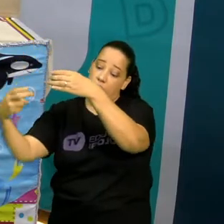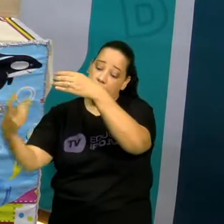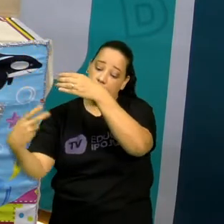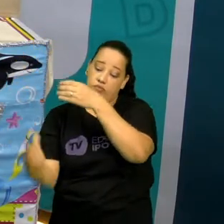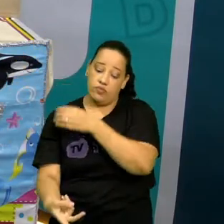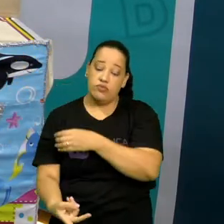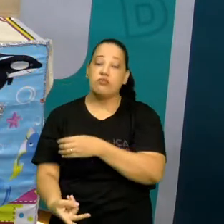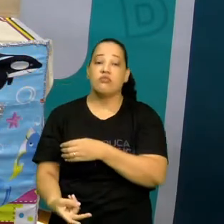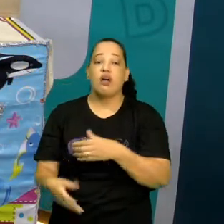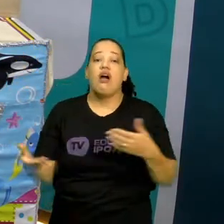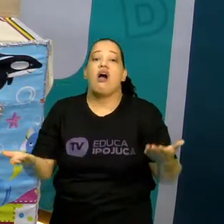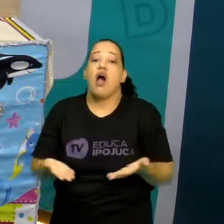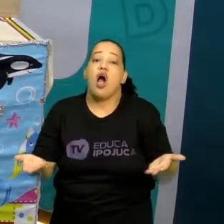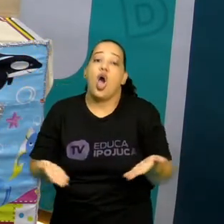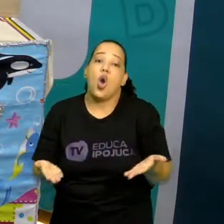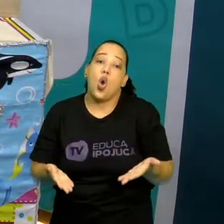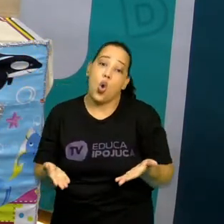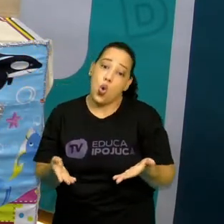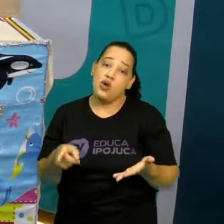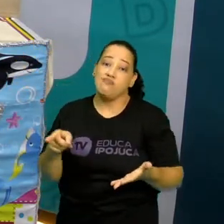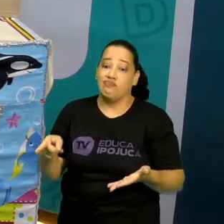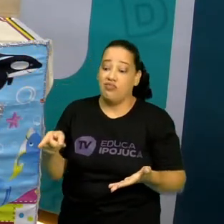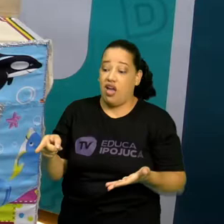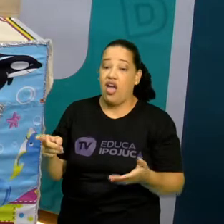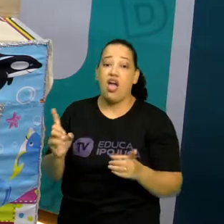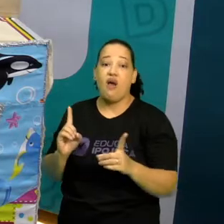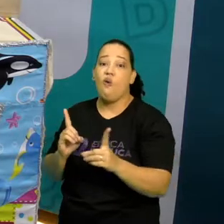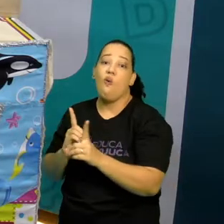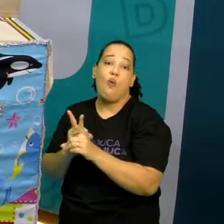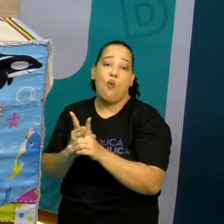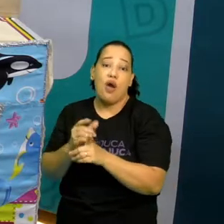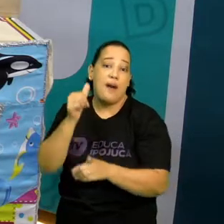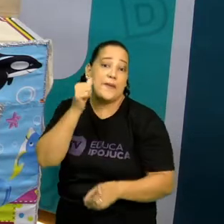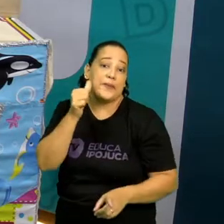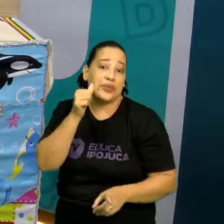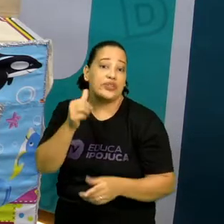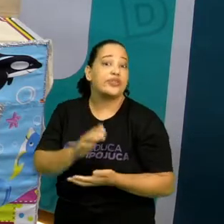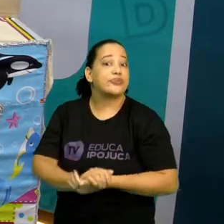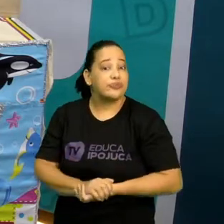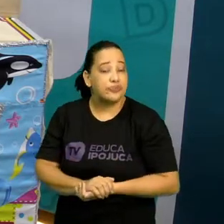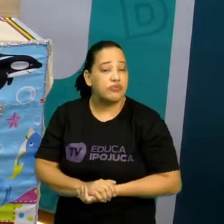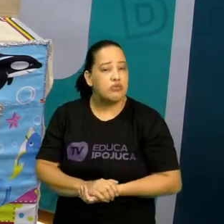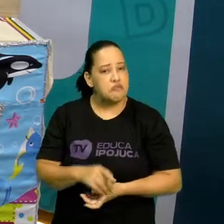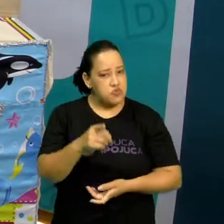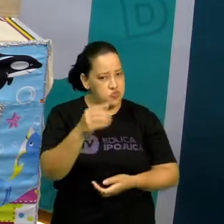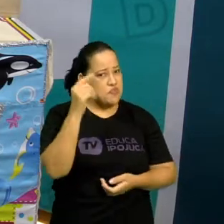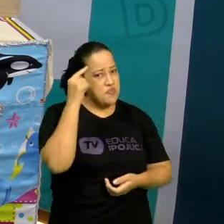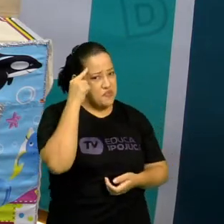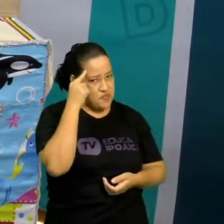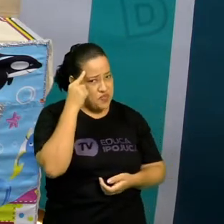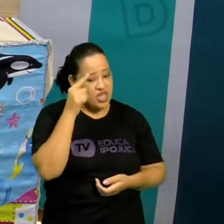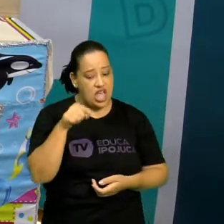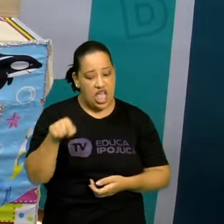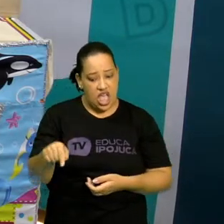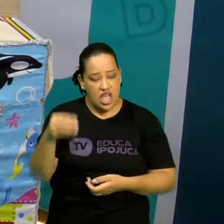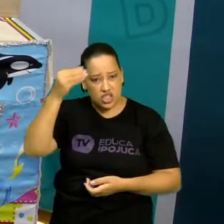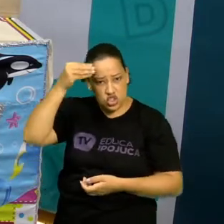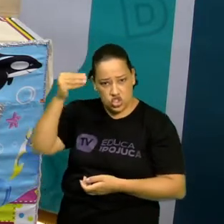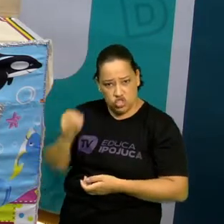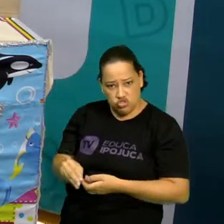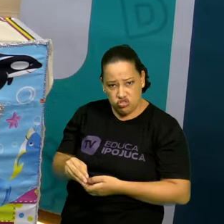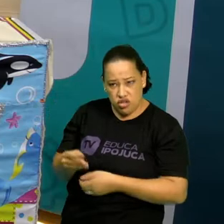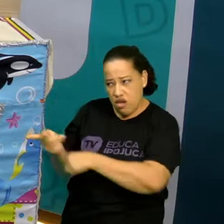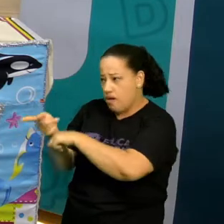para ele encontrar Rapunzel mas aí tu pensa que ele desistiu de procurar ela